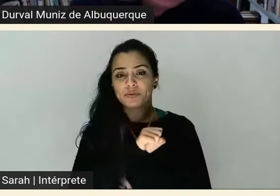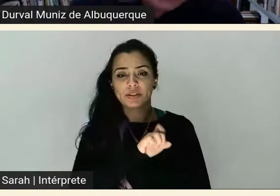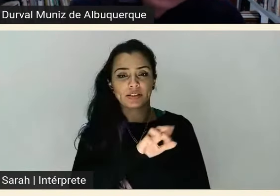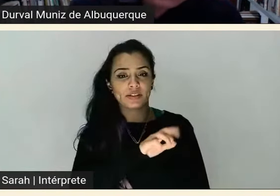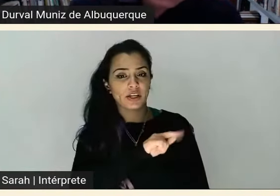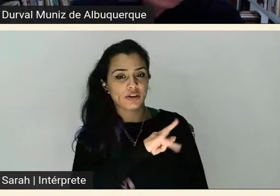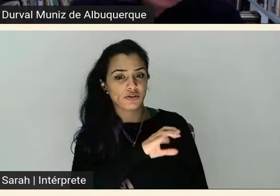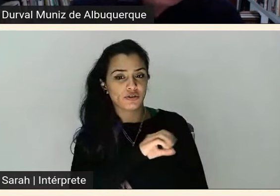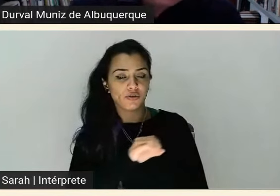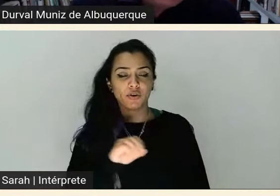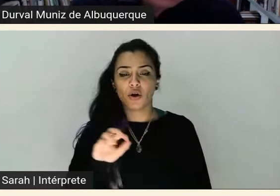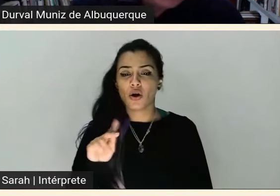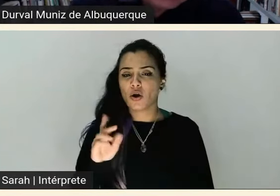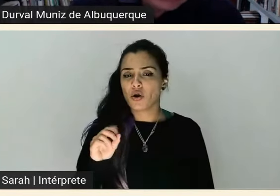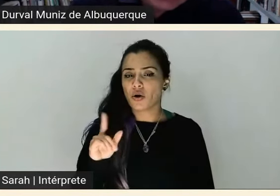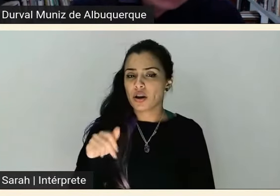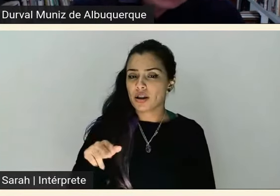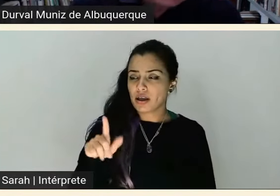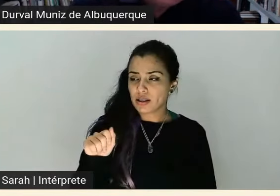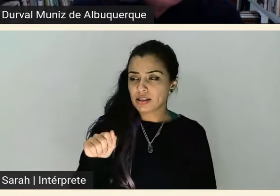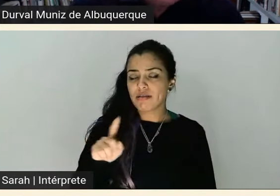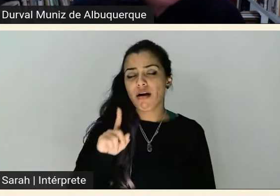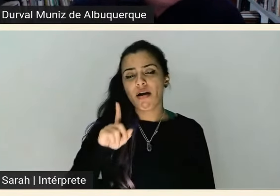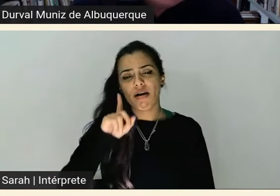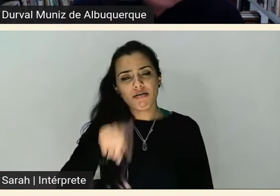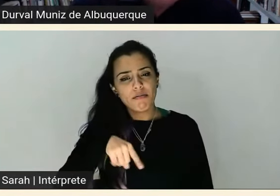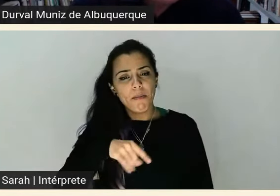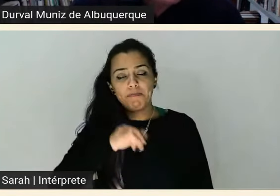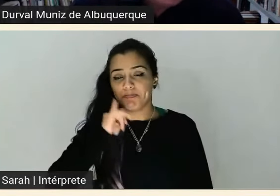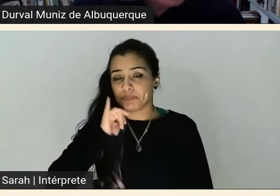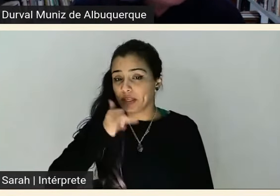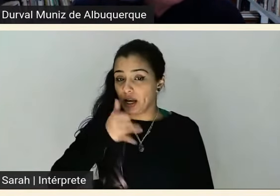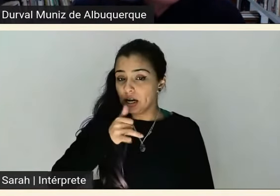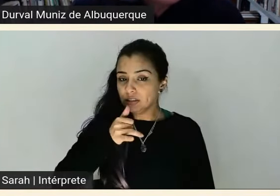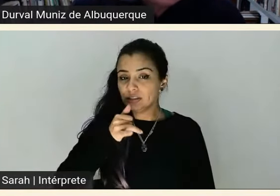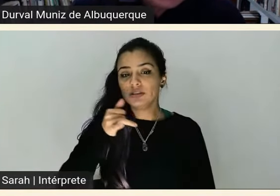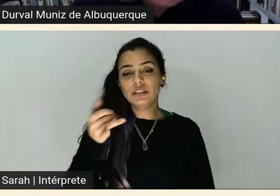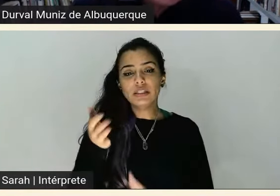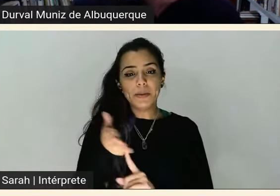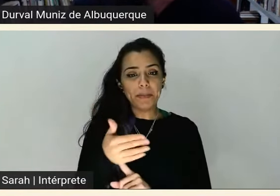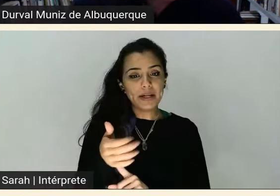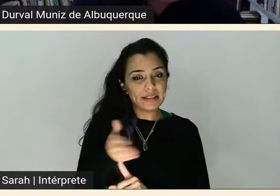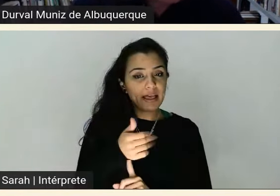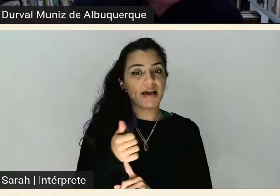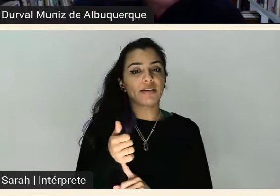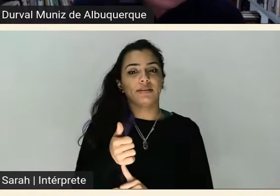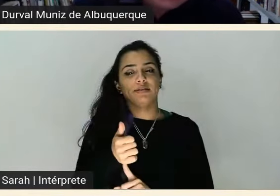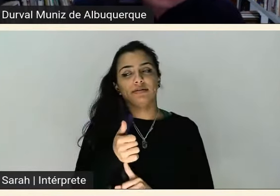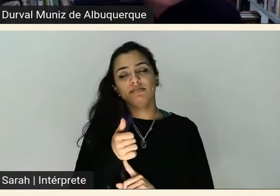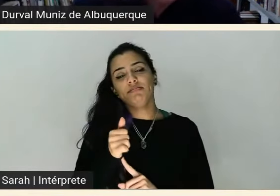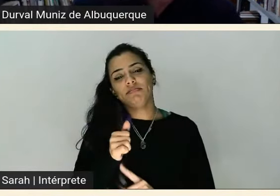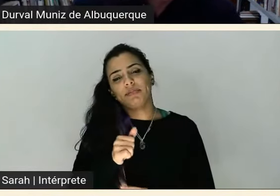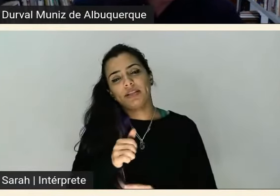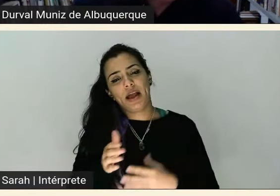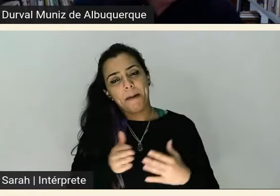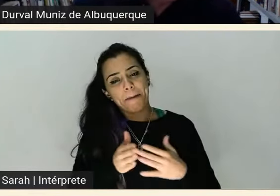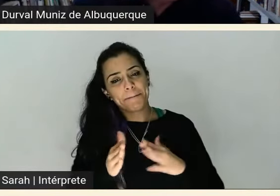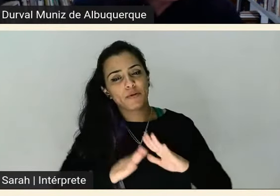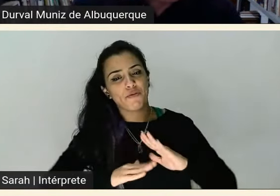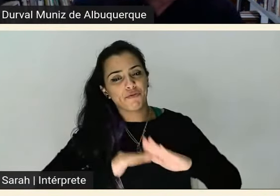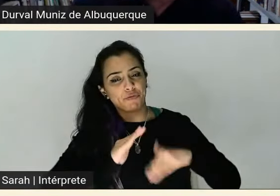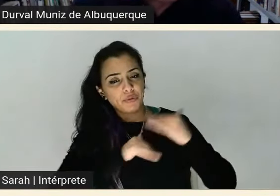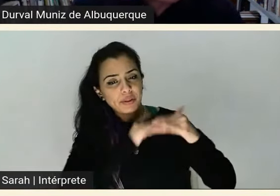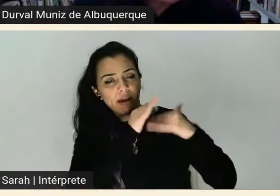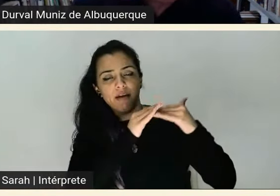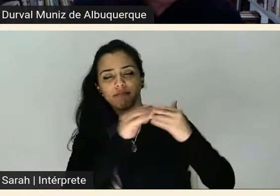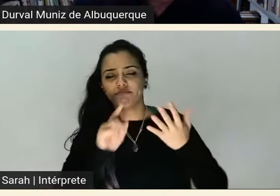um continuador da narrativa das bandeiras. Né? Os seus livros Oeste, Monções, Caminhos e Fronteiras, é